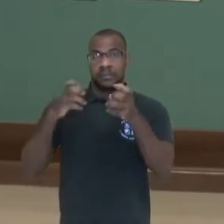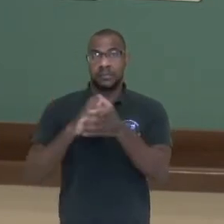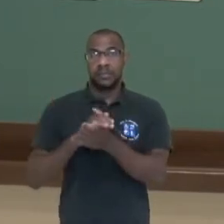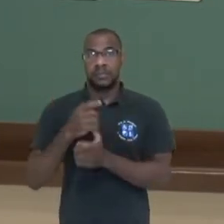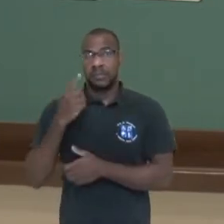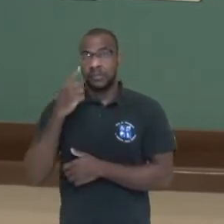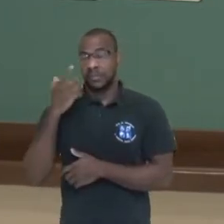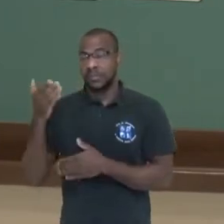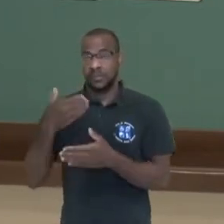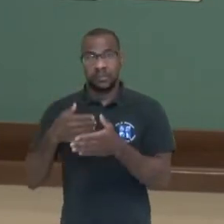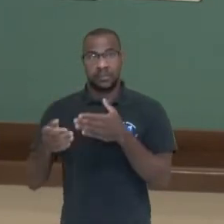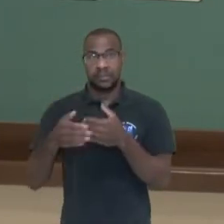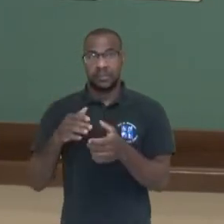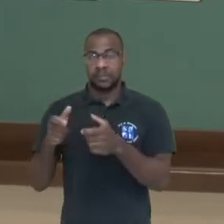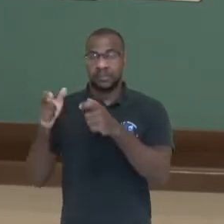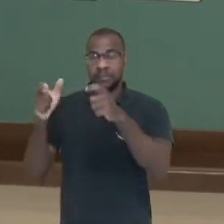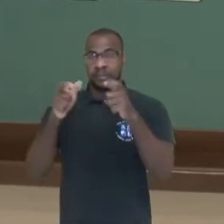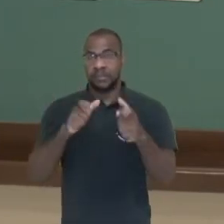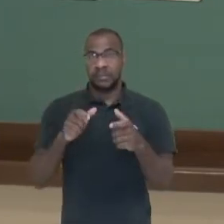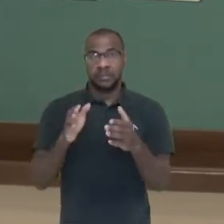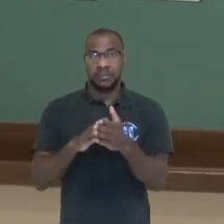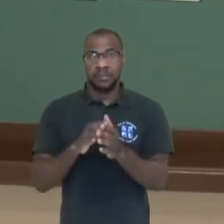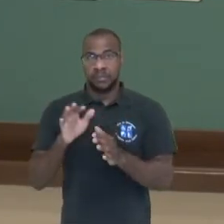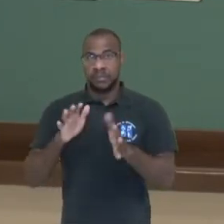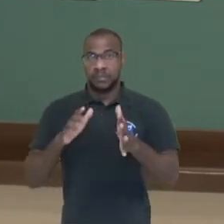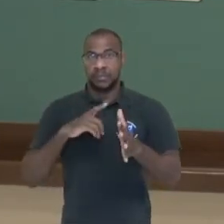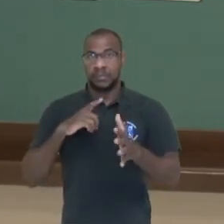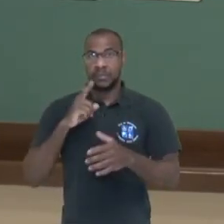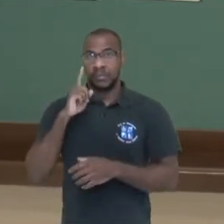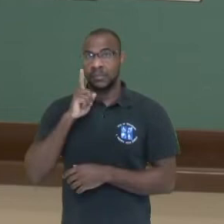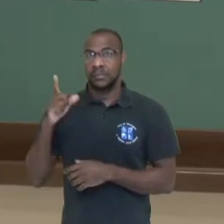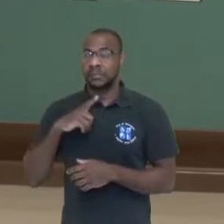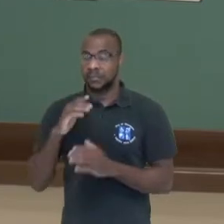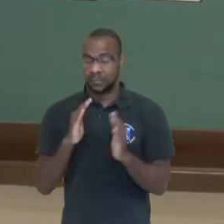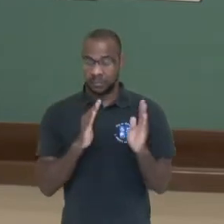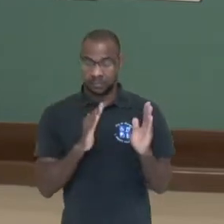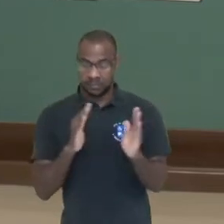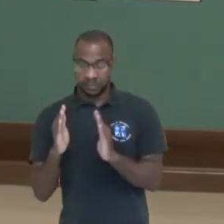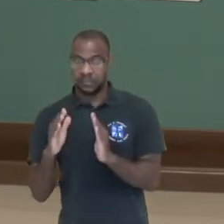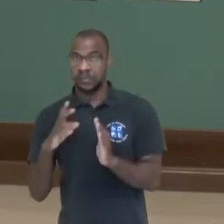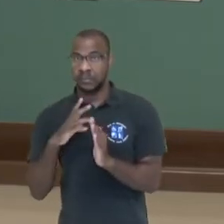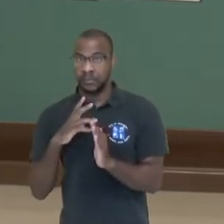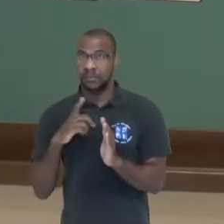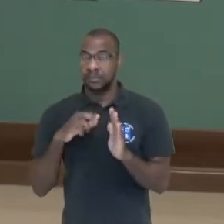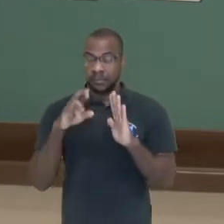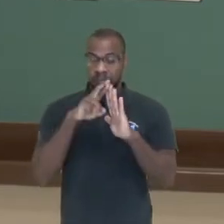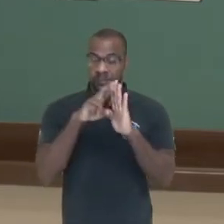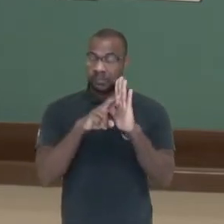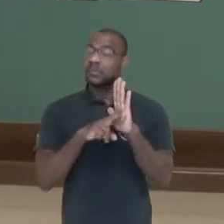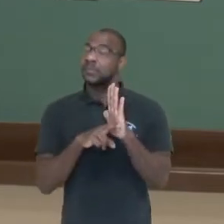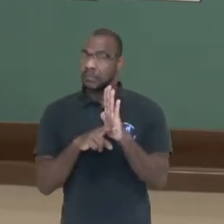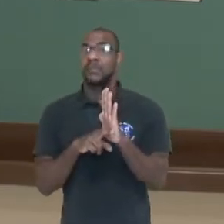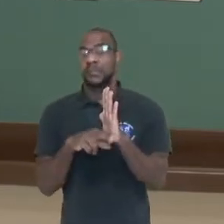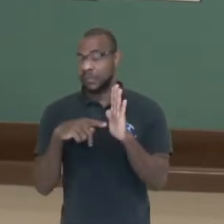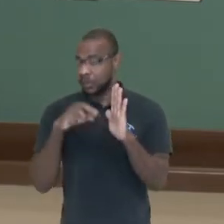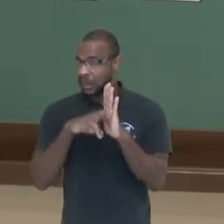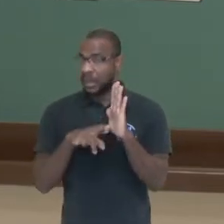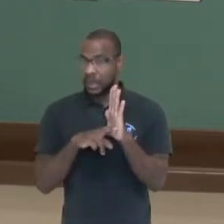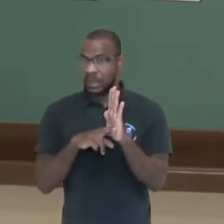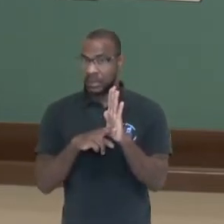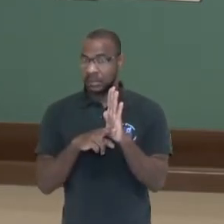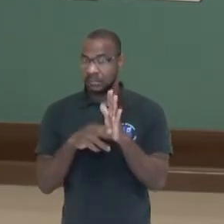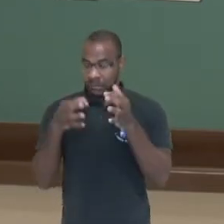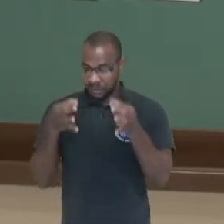ponto qualquer terá um par ordenado, então existe uma ordem estabelecida, não pode colocar qualquer coisa senão dá confusão,